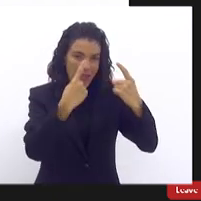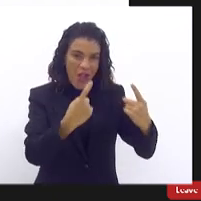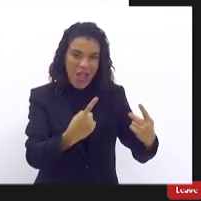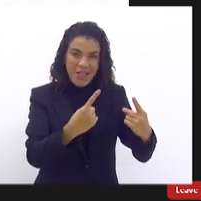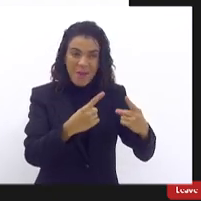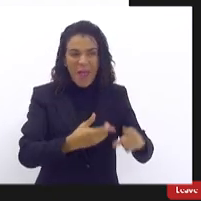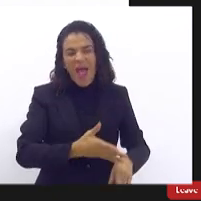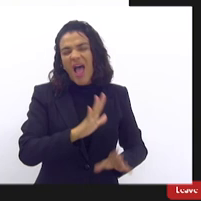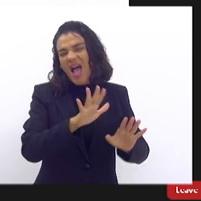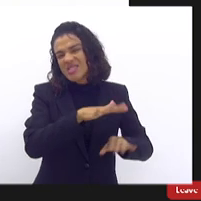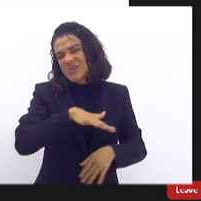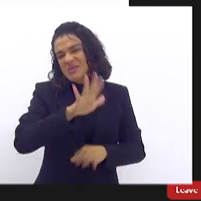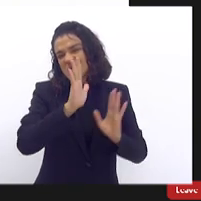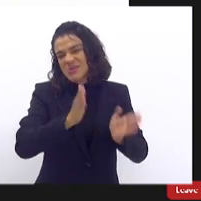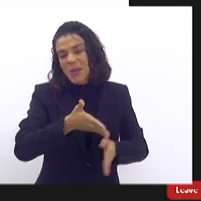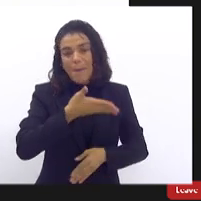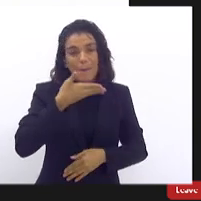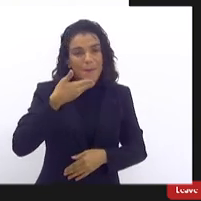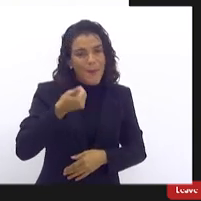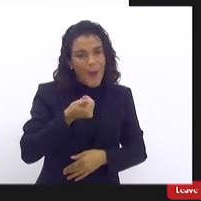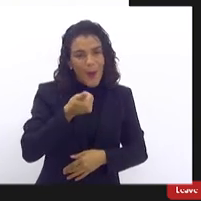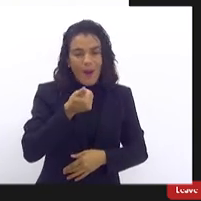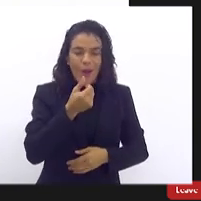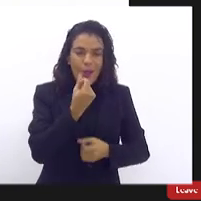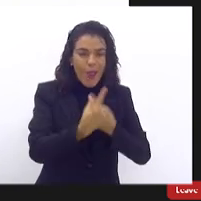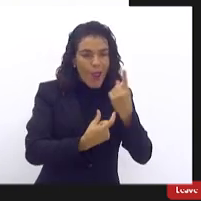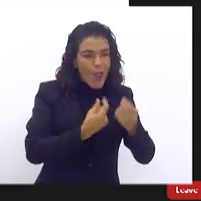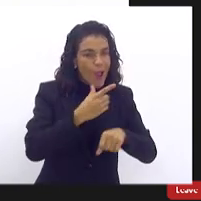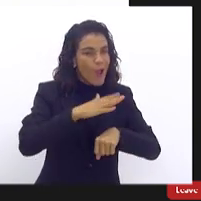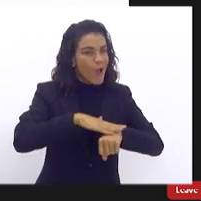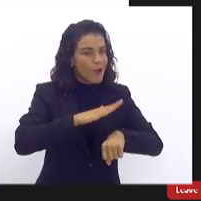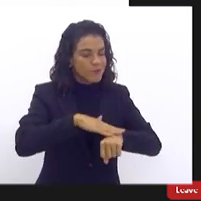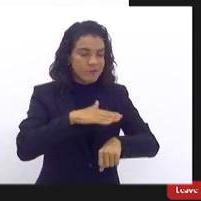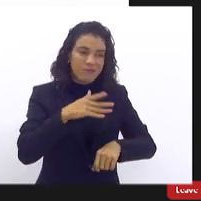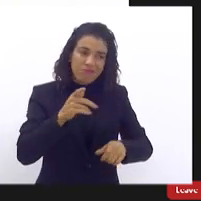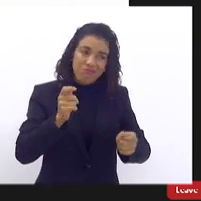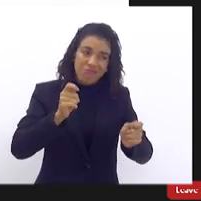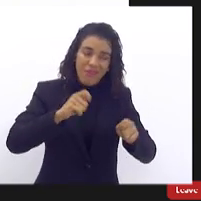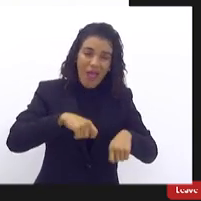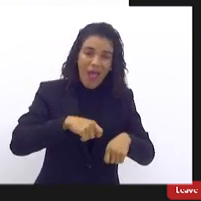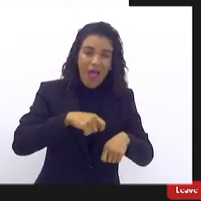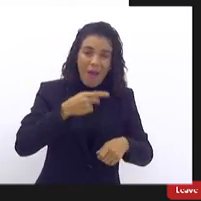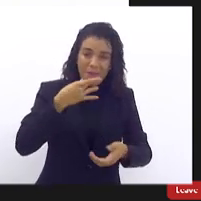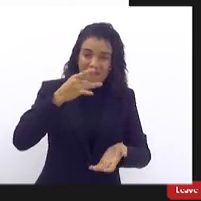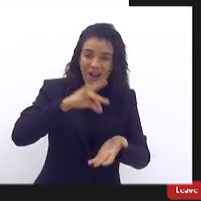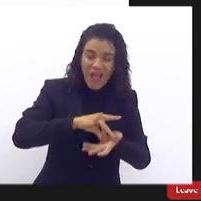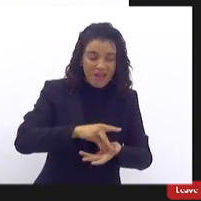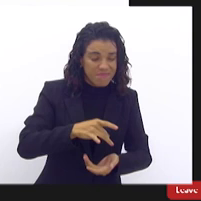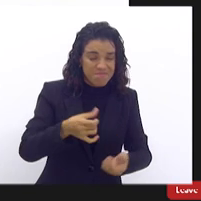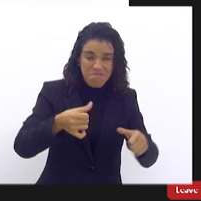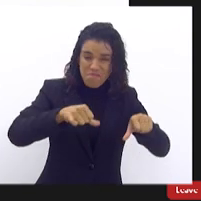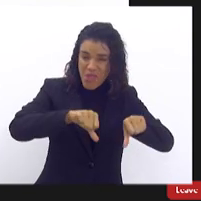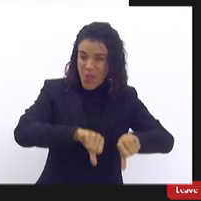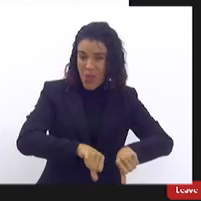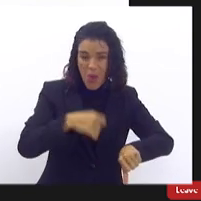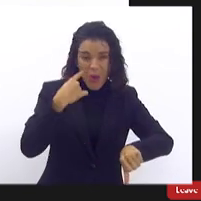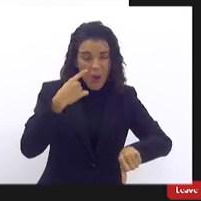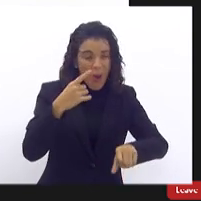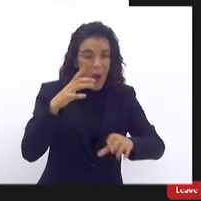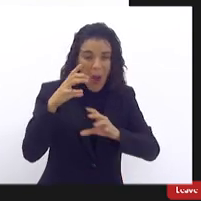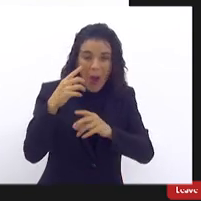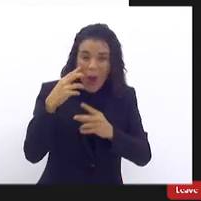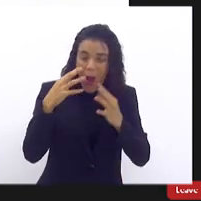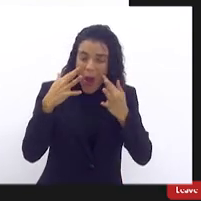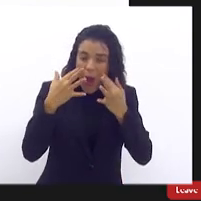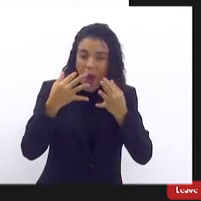situação melhorou, em alguns momentos, inclusive, dá para afirmar que piorou, inclusive olhando para as estatísticas,